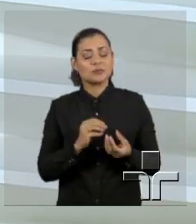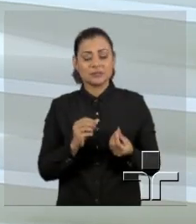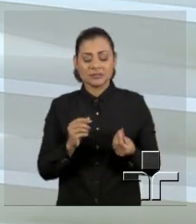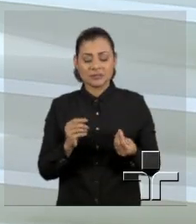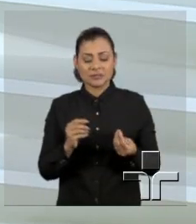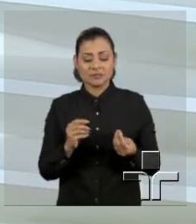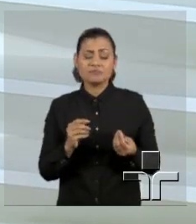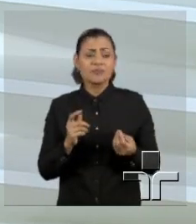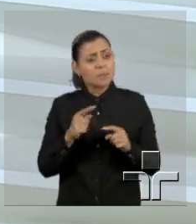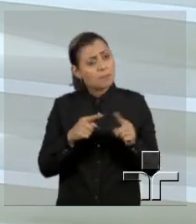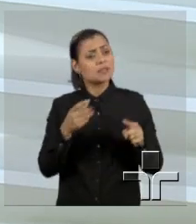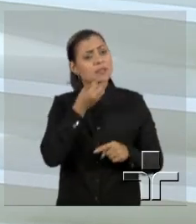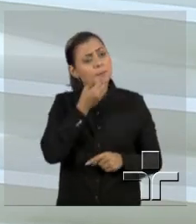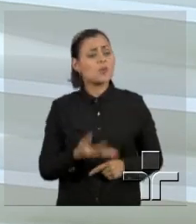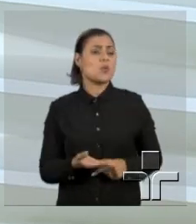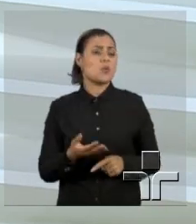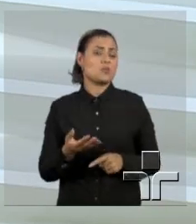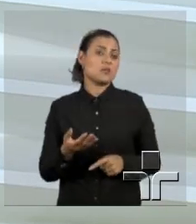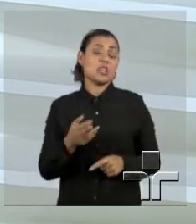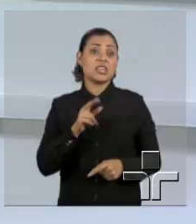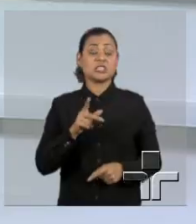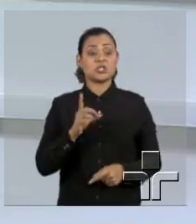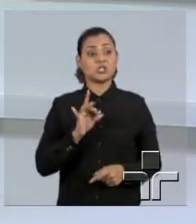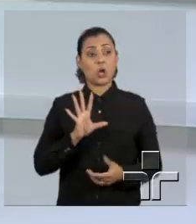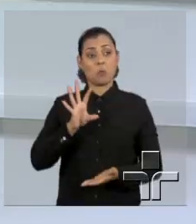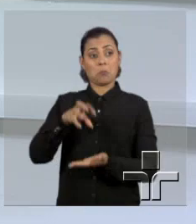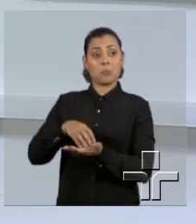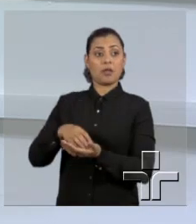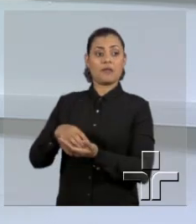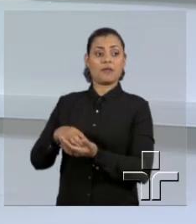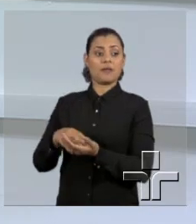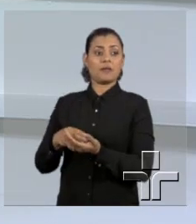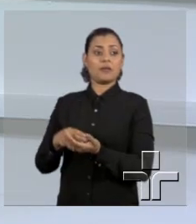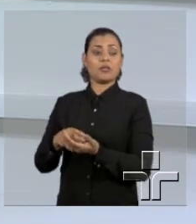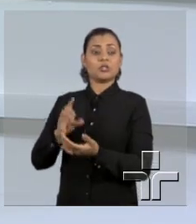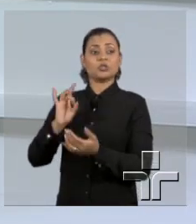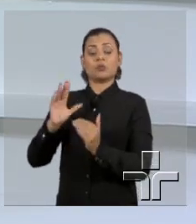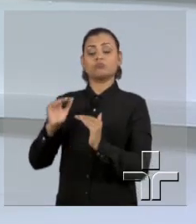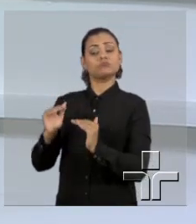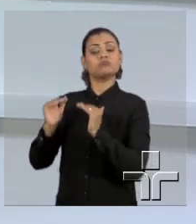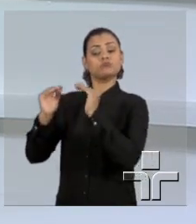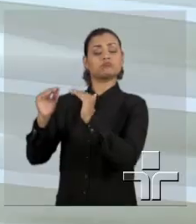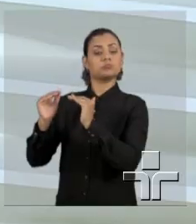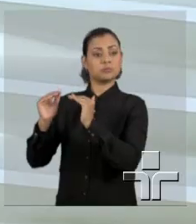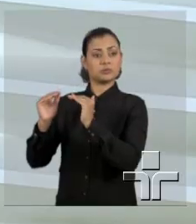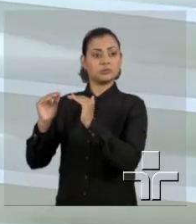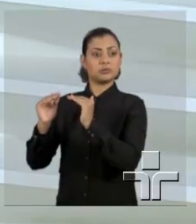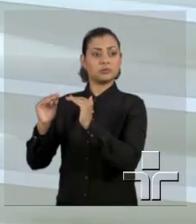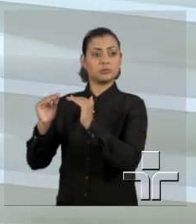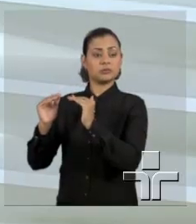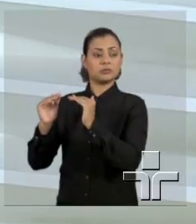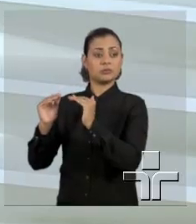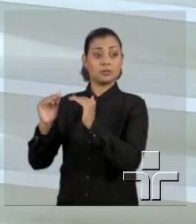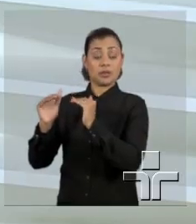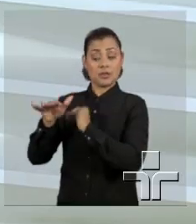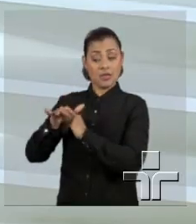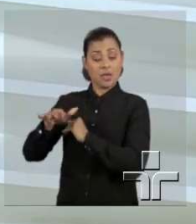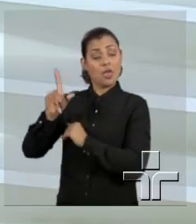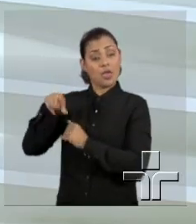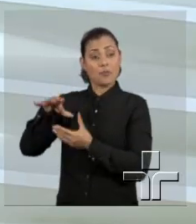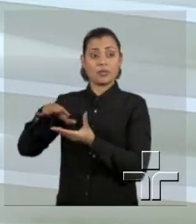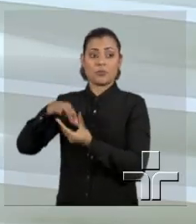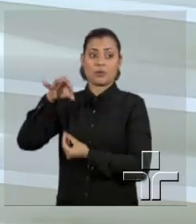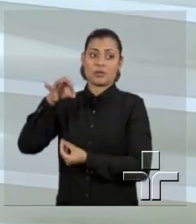no bom sentido, não estou falando de corporativismo, a categoria. É uma espécie de democracia